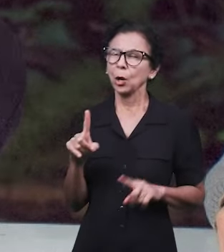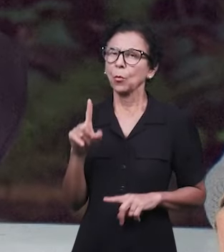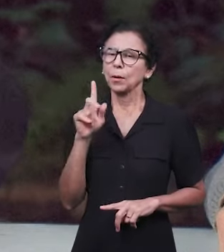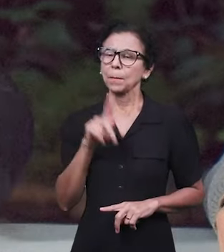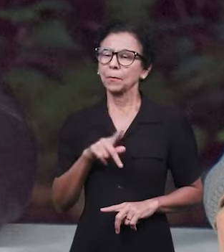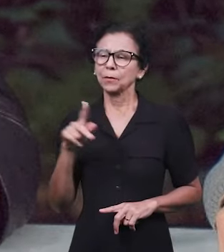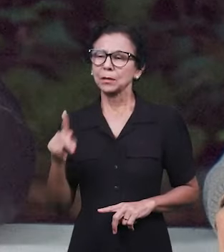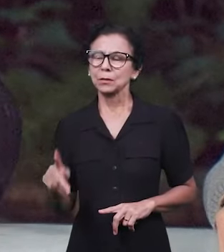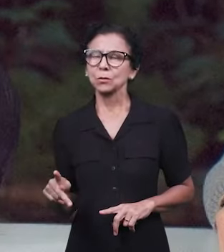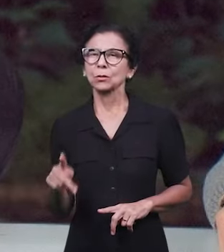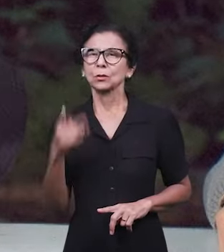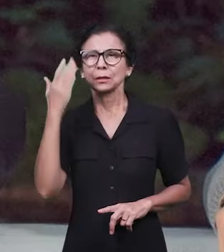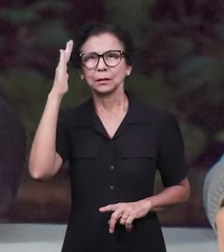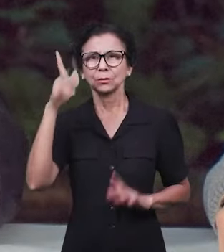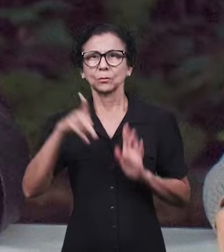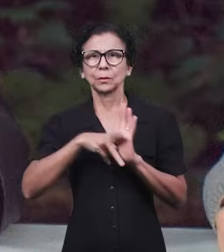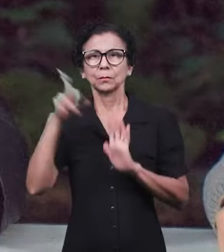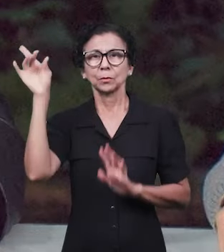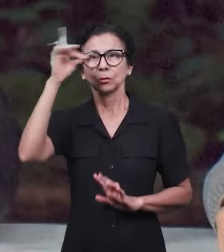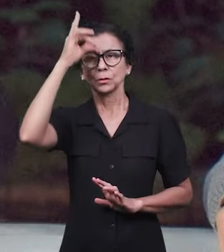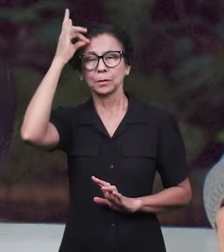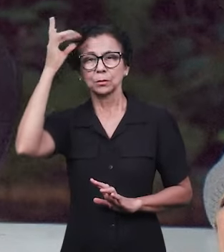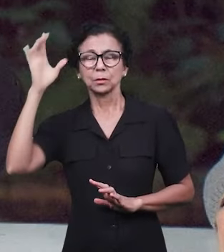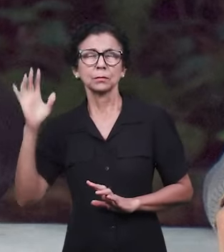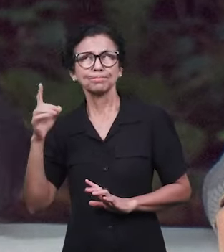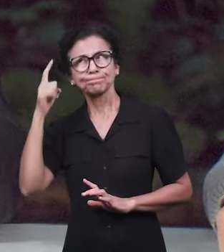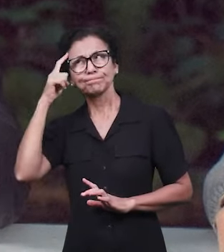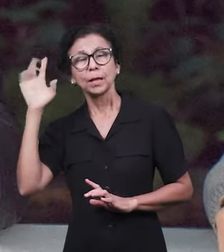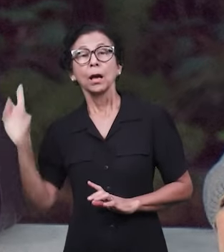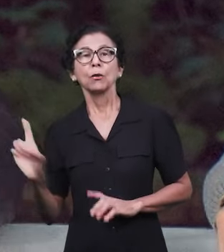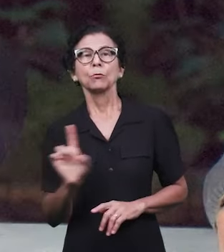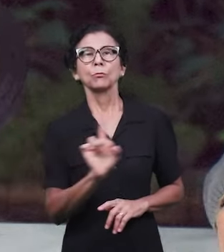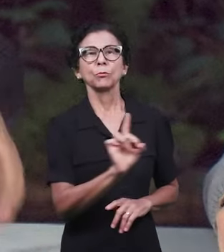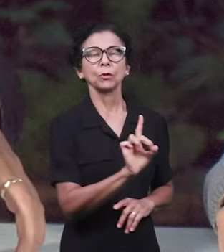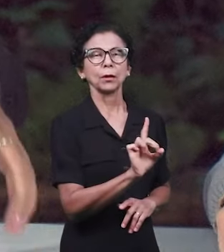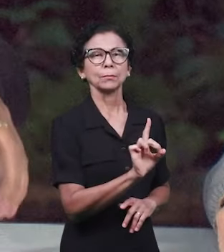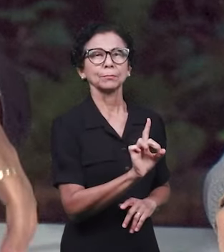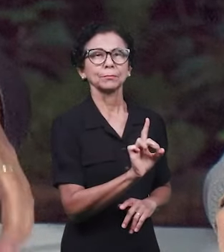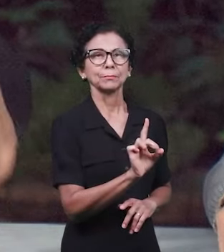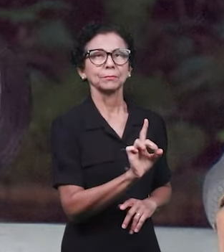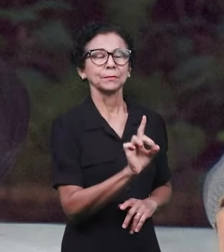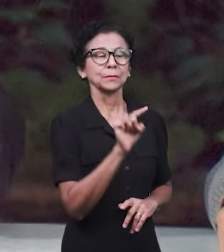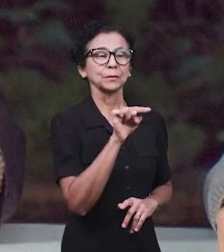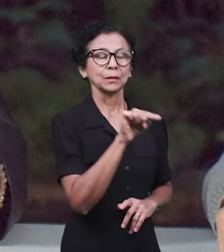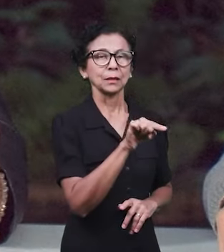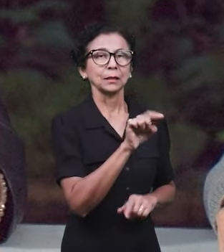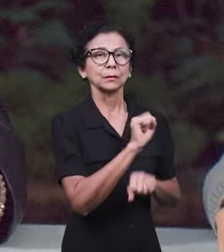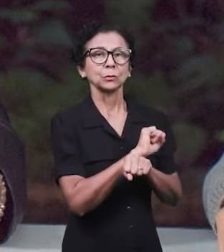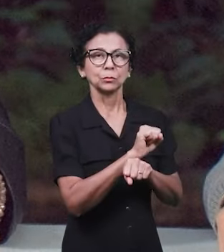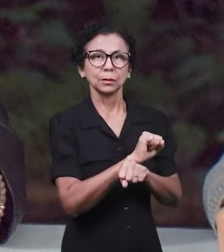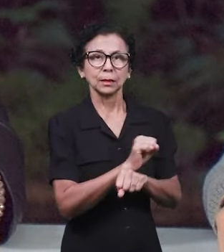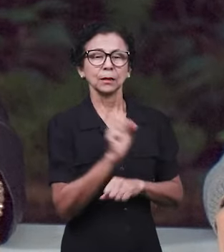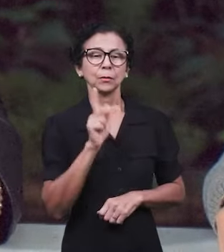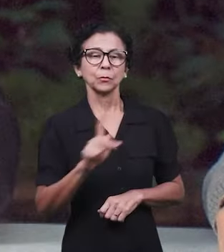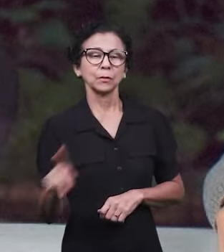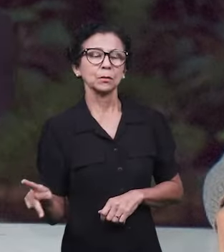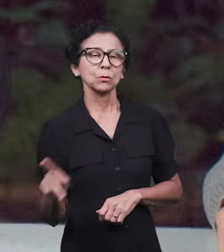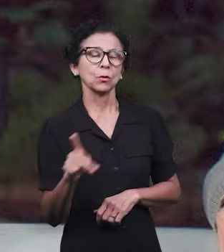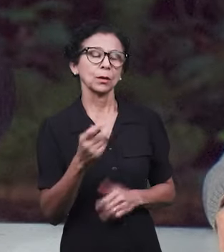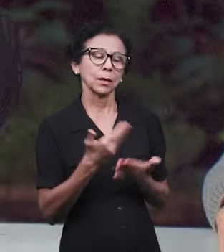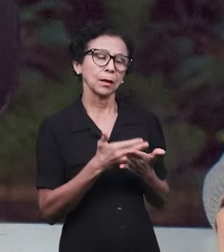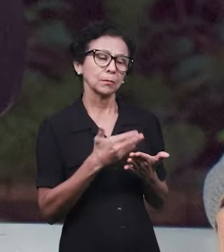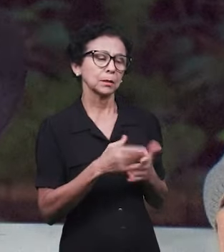essa criança está se desenvolvendo, e ela já pode agora estar dentro da classe de intermediários, né? Na